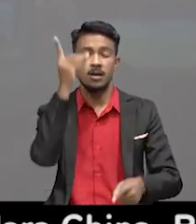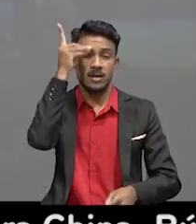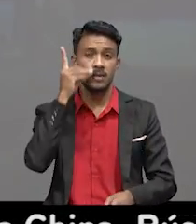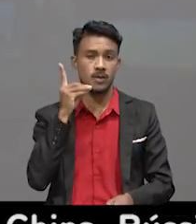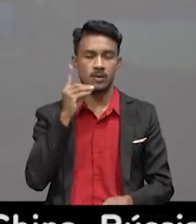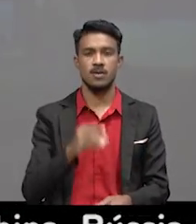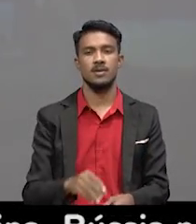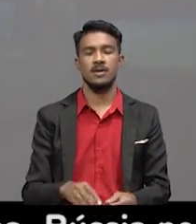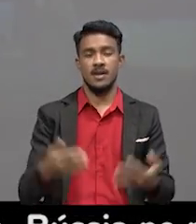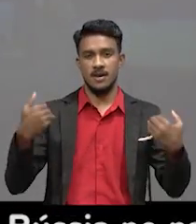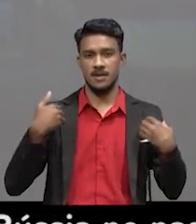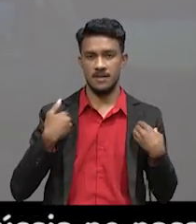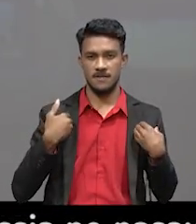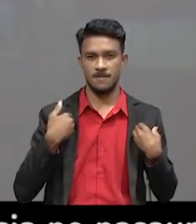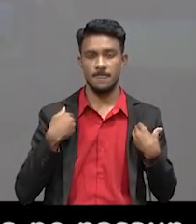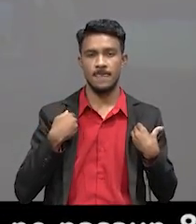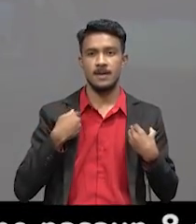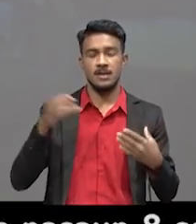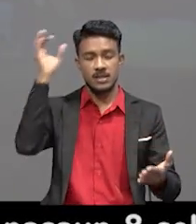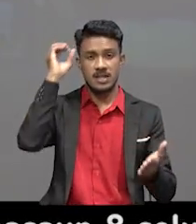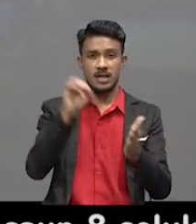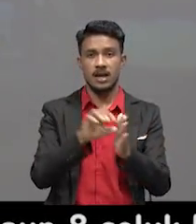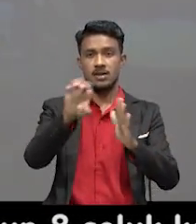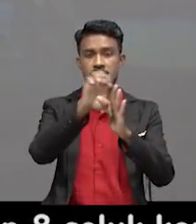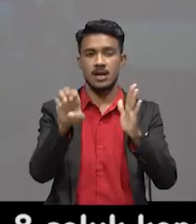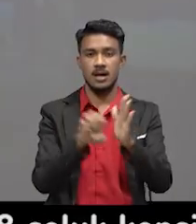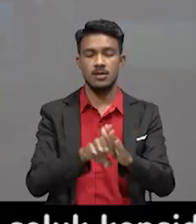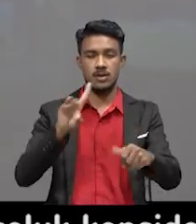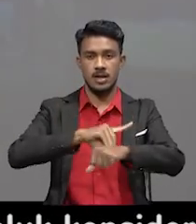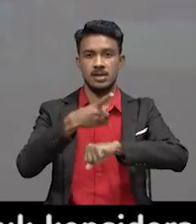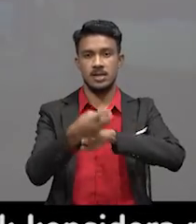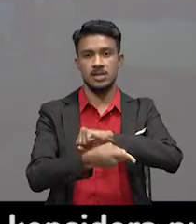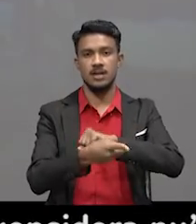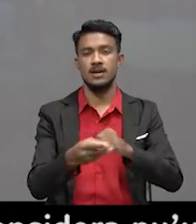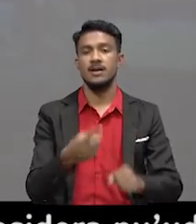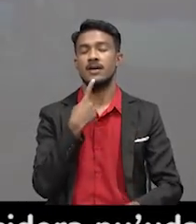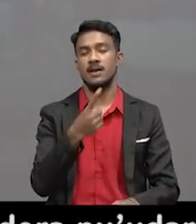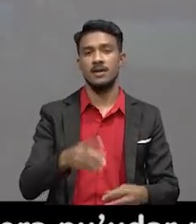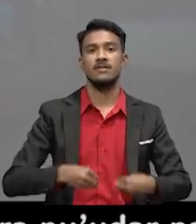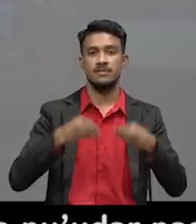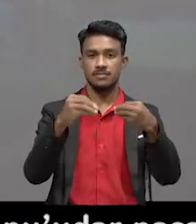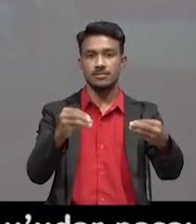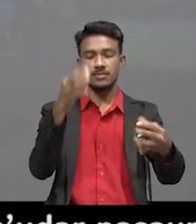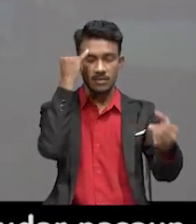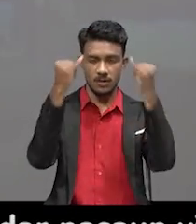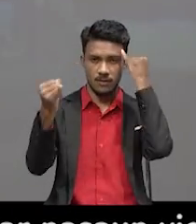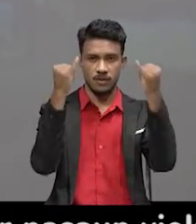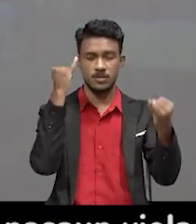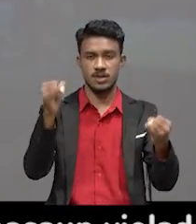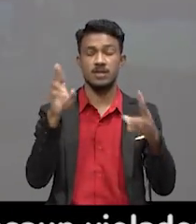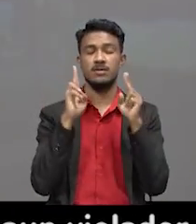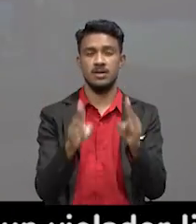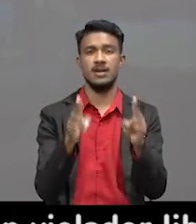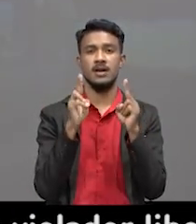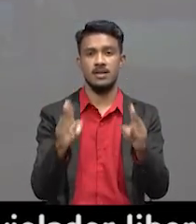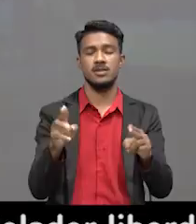e a secretário do Estado, desastres naturais, Aruca Fó, anúncio a emergência,